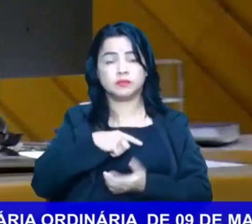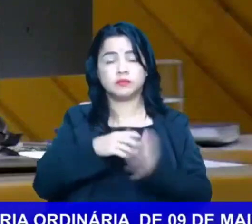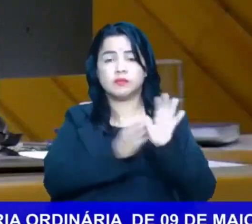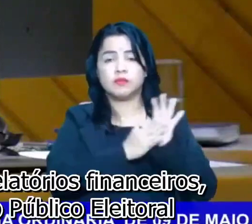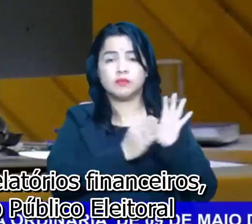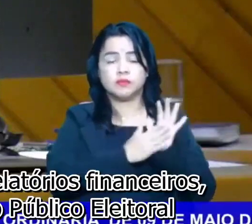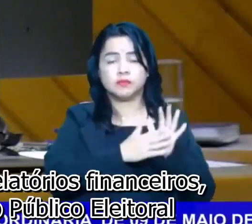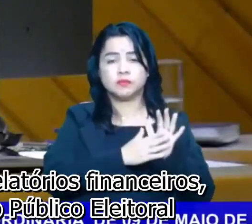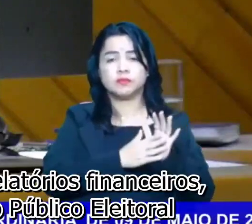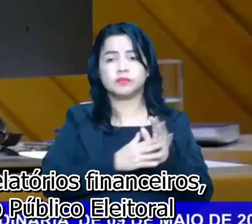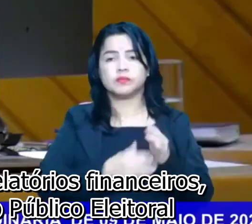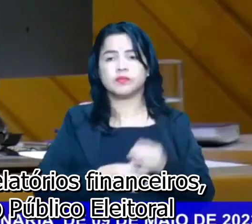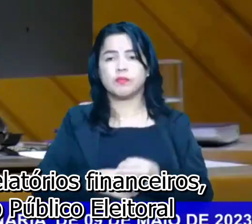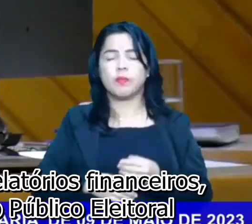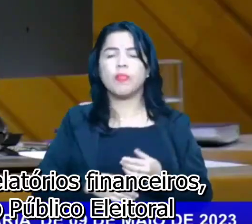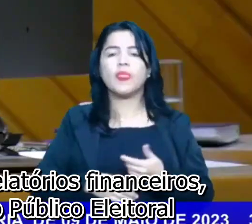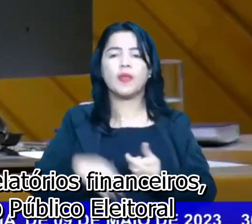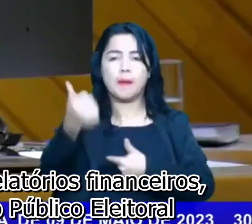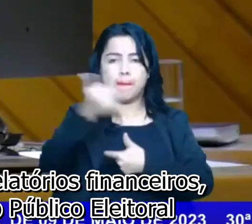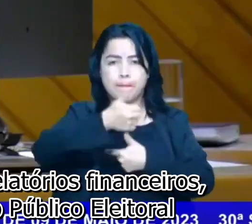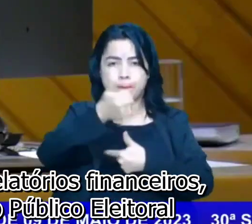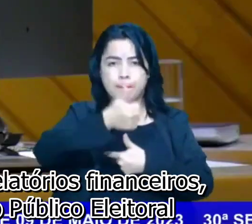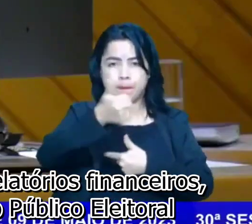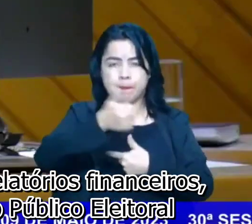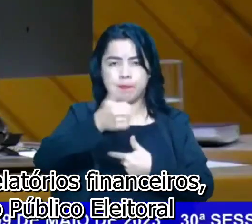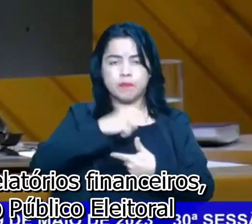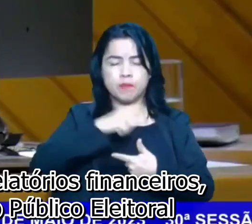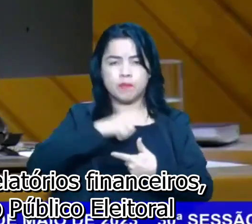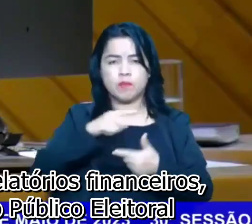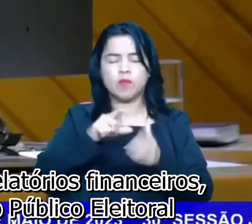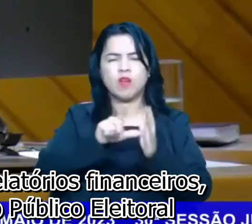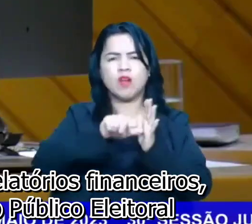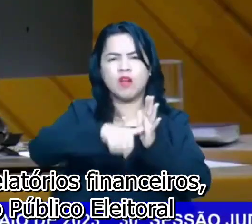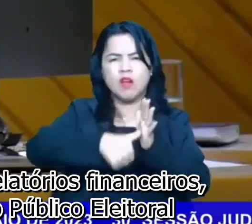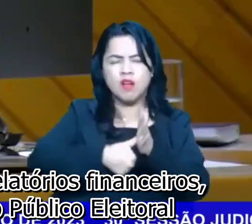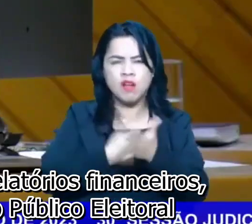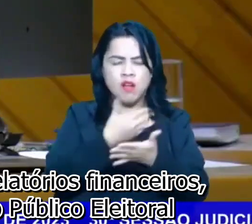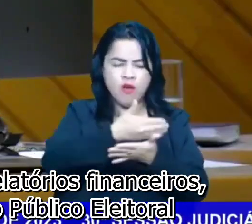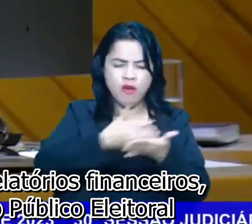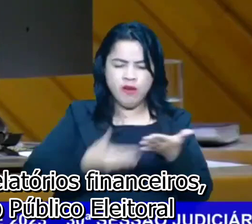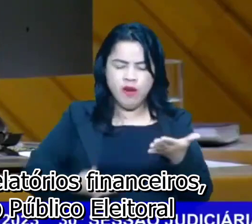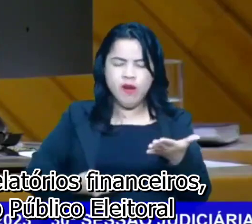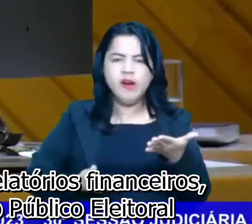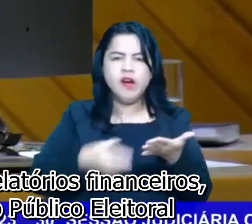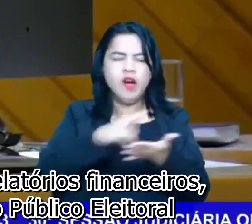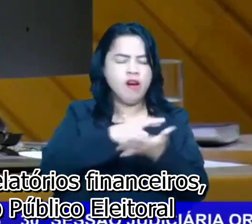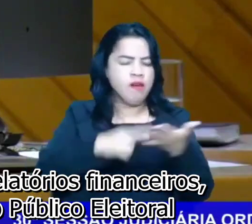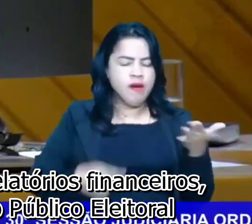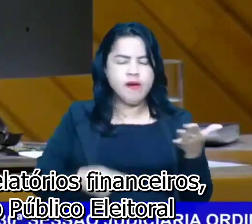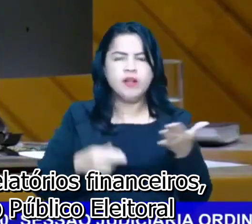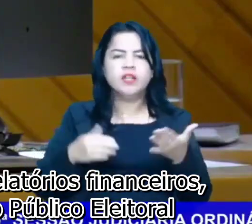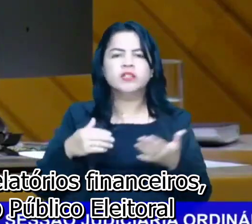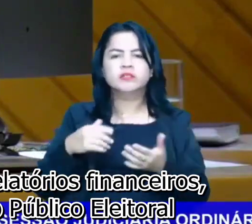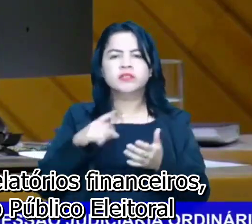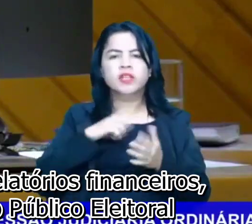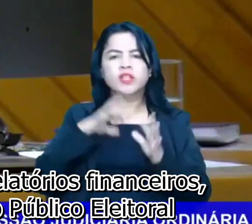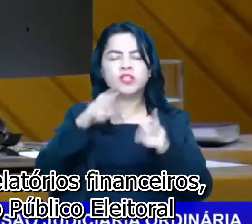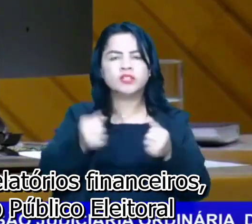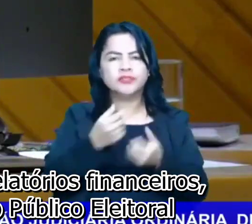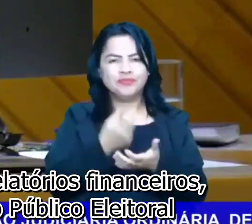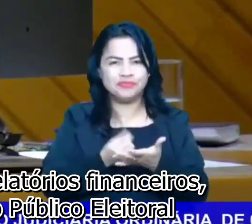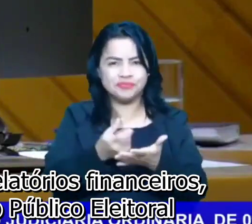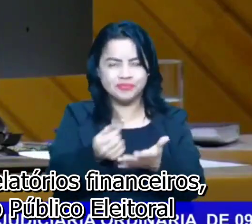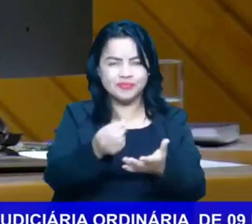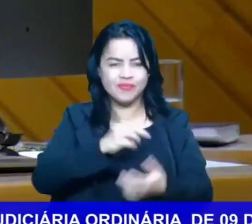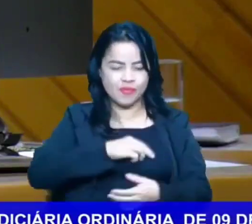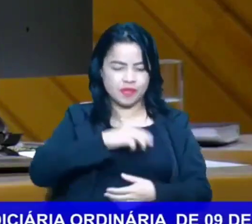primeira, primeiro apontamento, consiste no atraso de envio dos relatórios financeiros. Como oportunamente destacado, aqui o Ministério